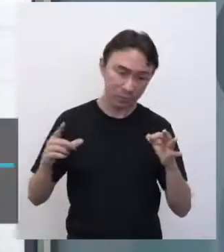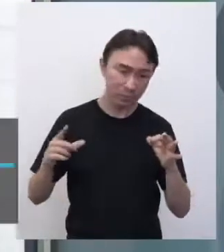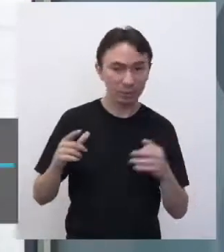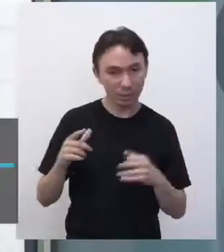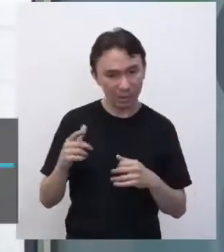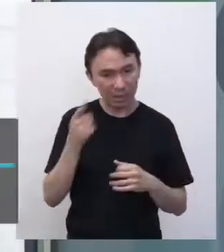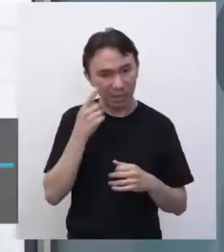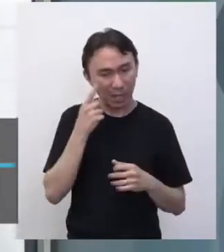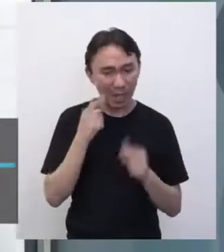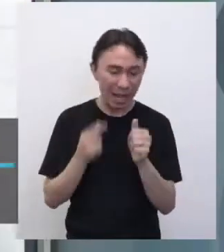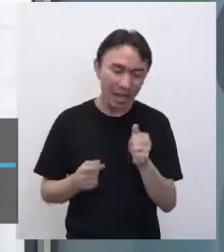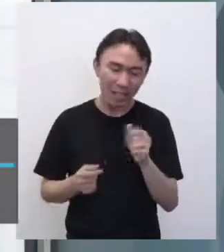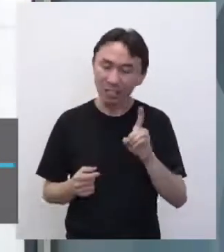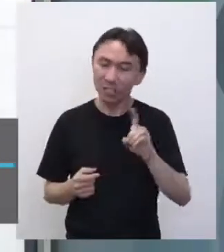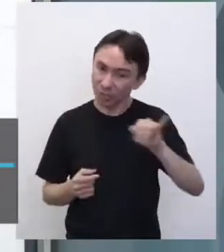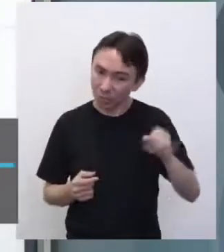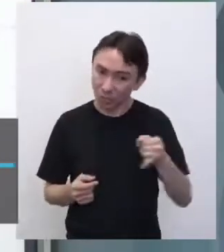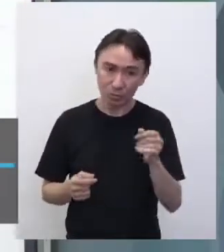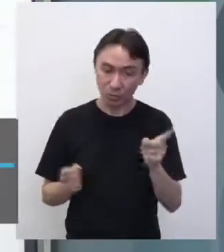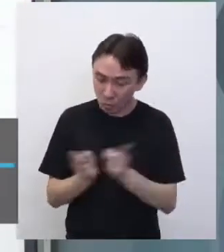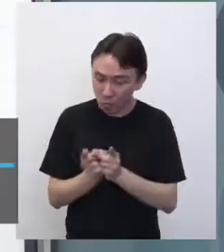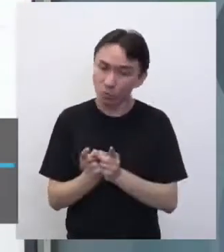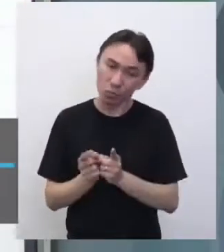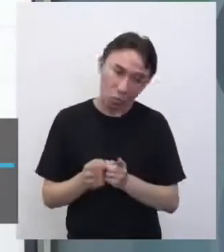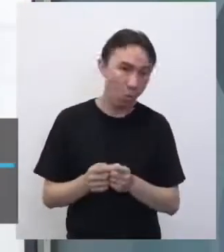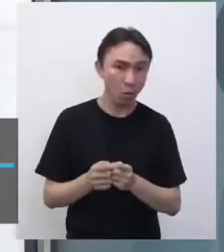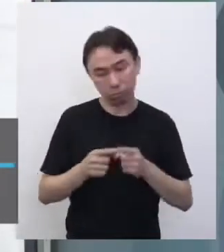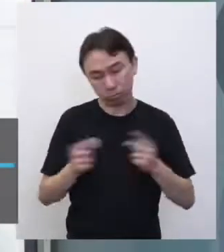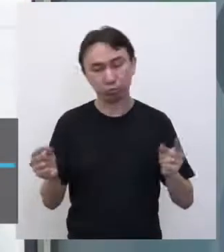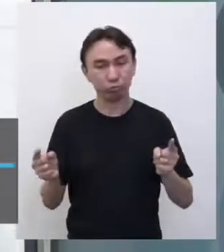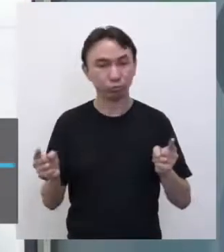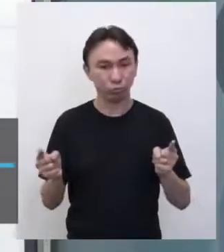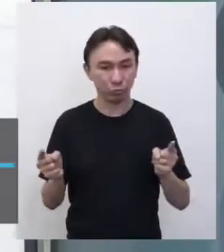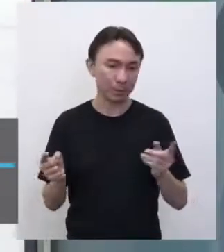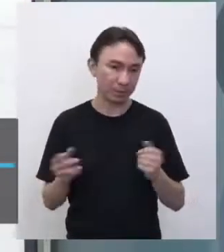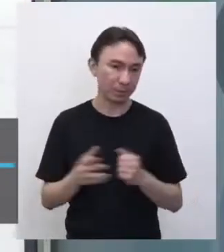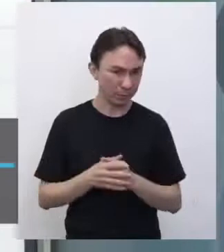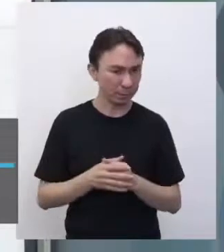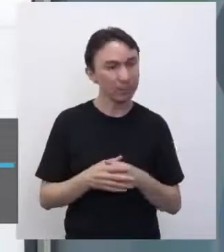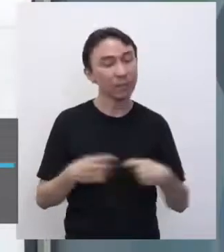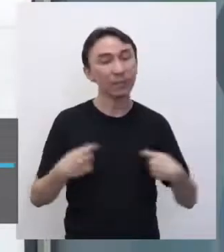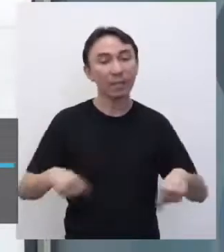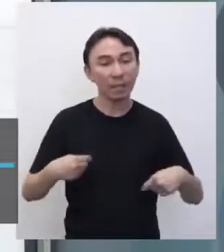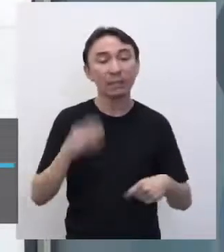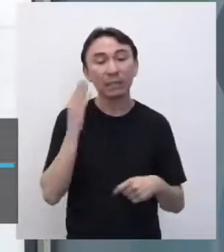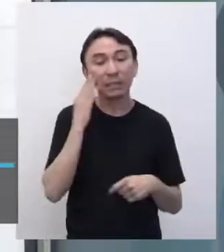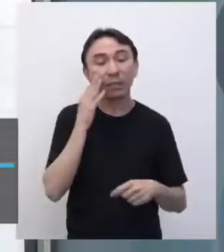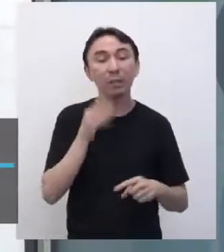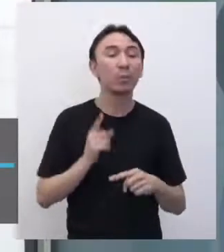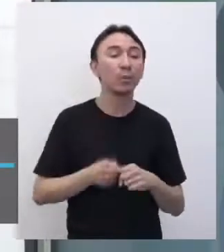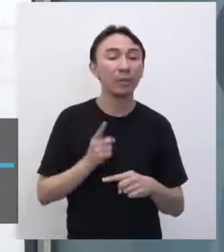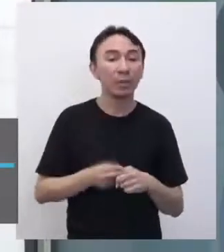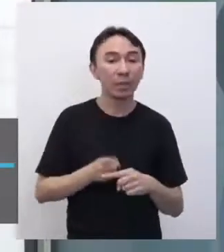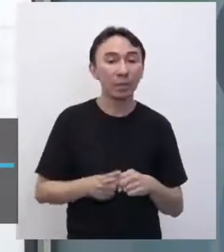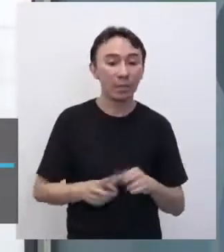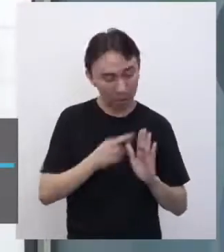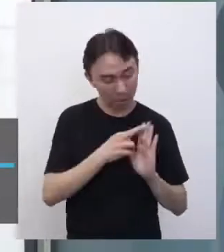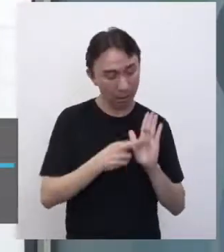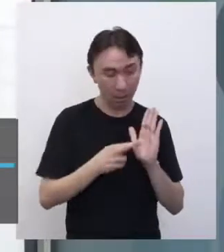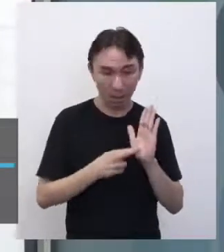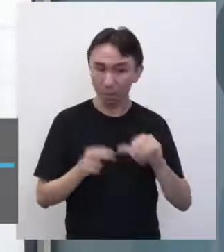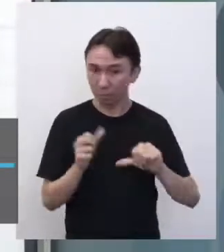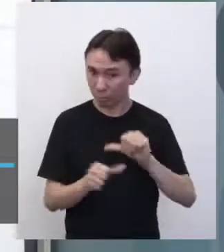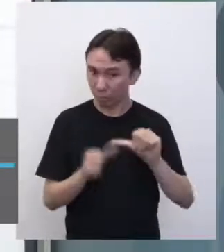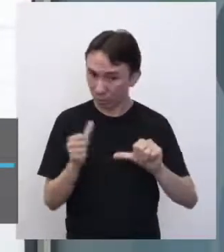falando de adjetivo curto e de adjetivo longo, tudo bem? Então, a gente tem que entender isso, por quê? Porque a regra muda de acordo